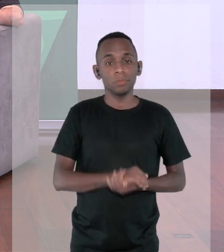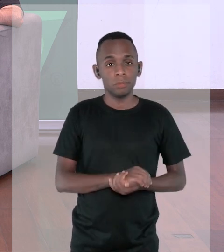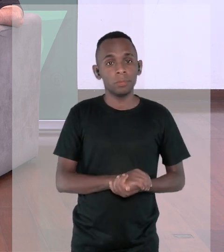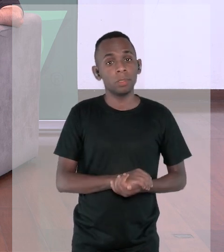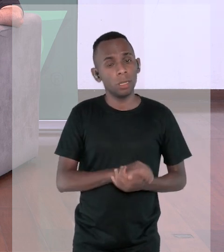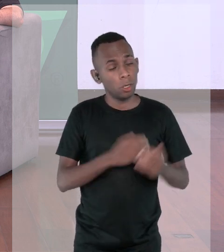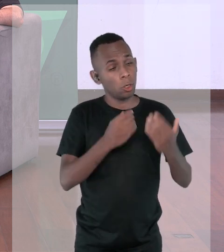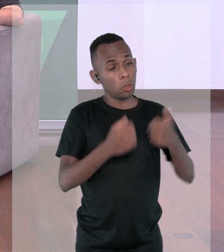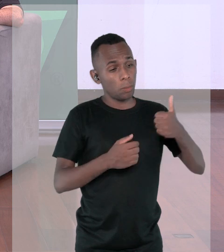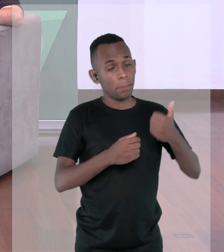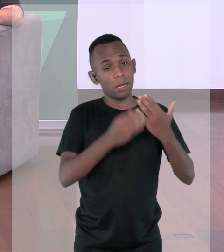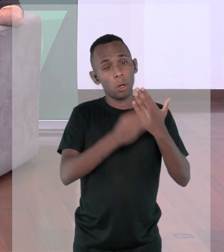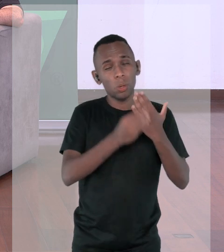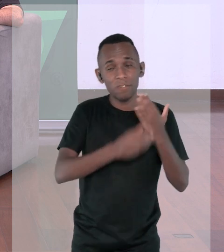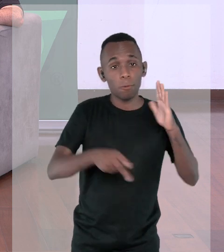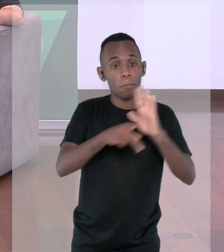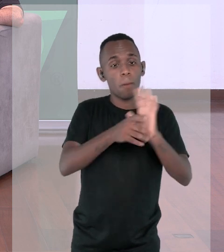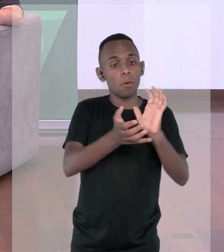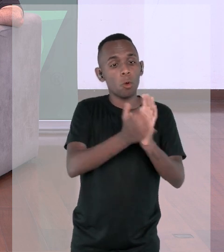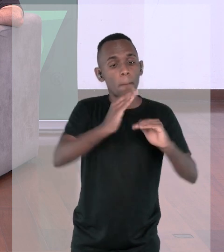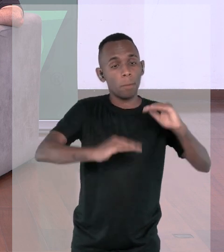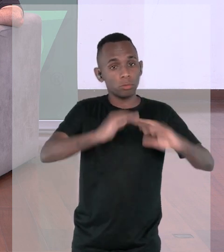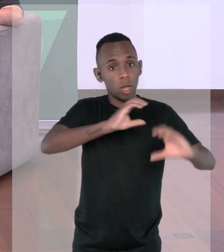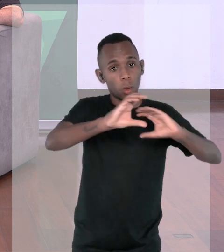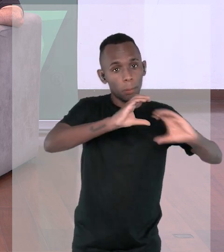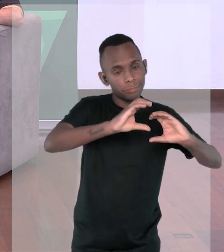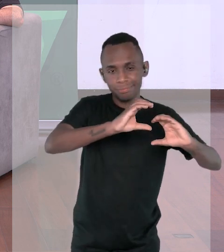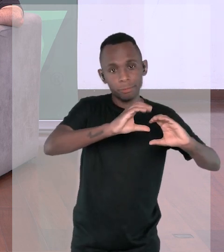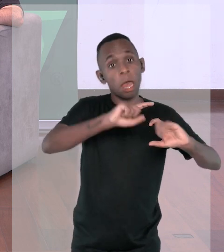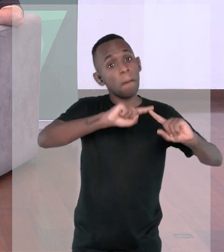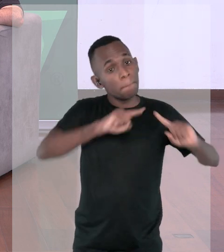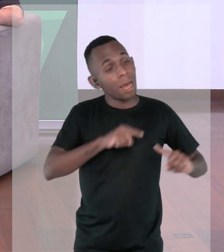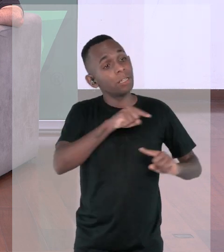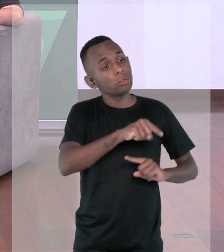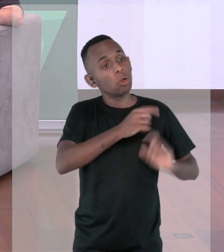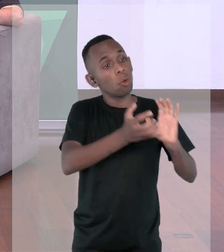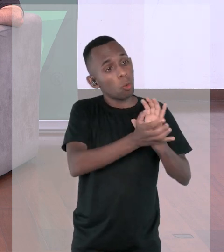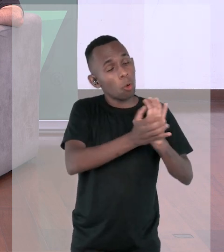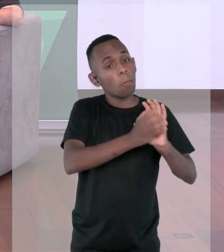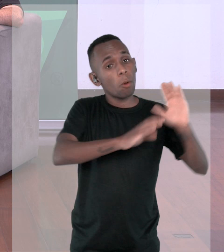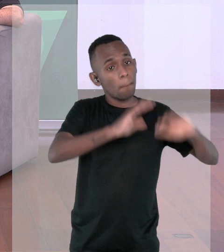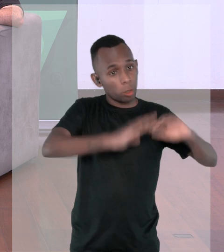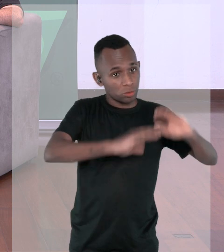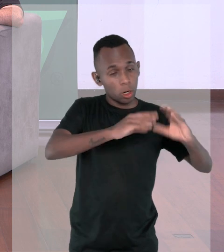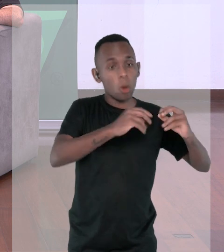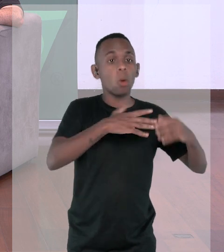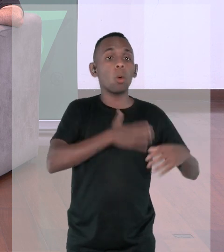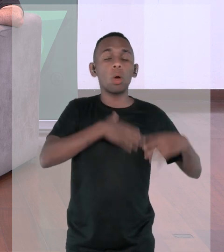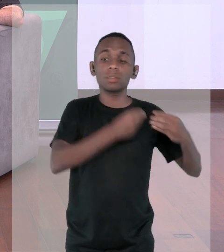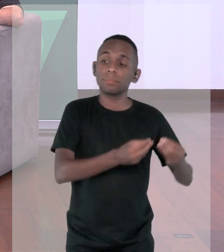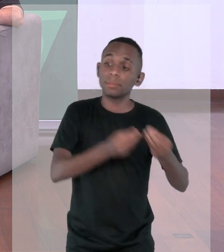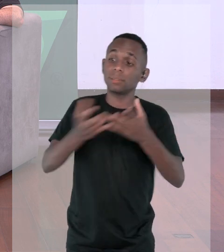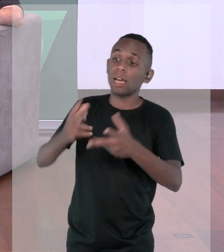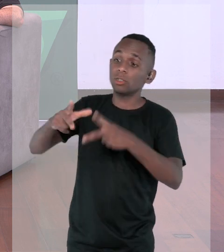Ele é um livro para comunicadores? Não. Mas ele é um livro que os comunicadores estão adorando dar de presente. Para dizer,